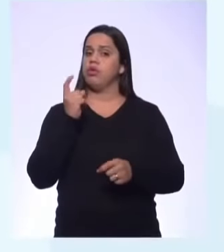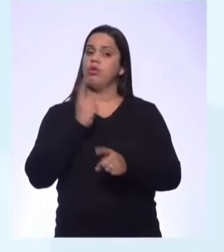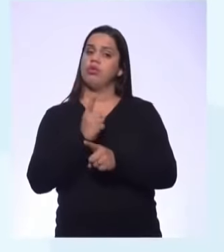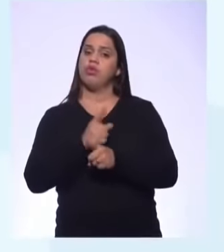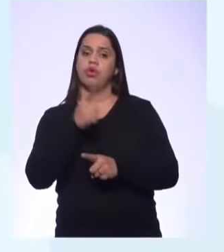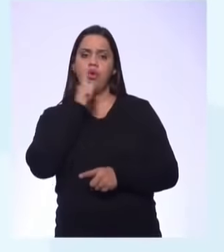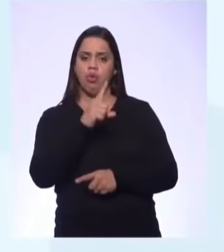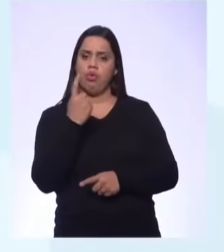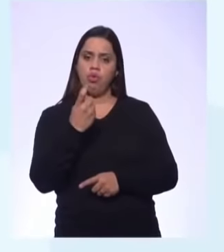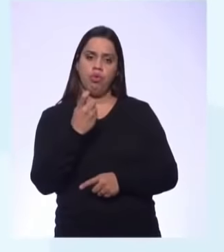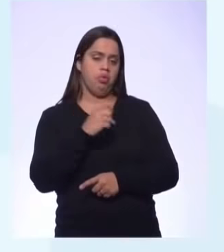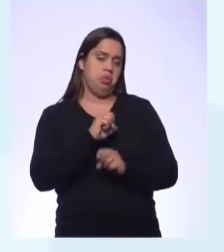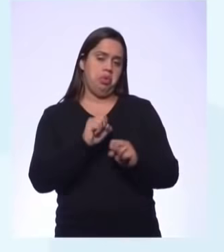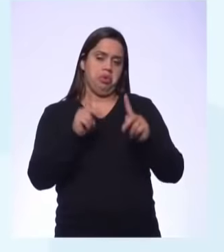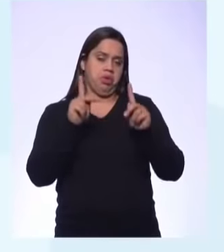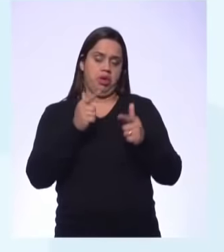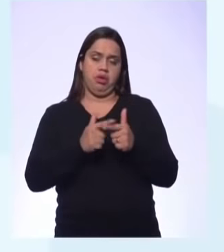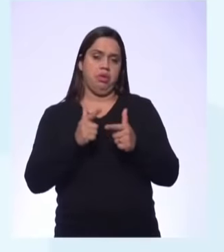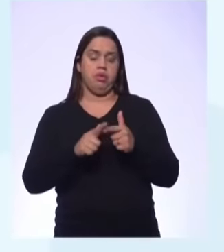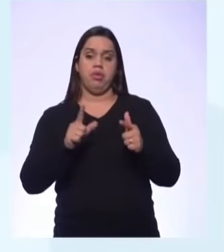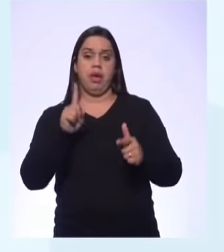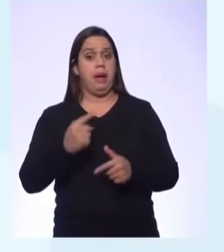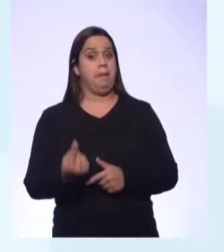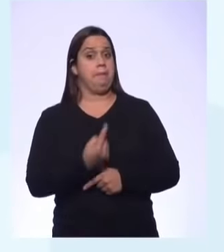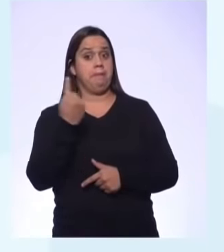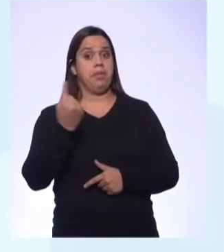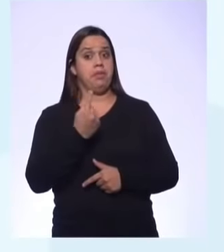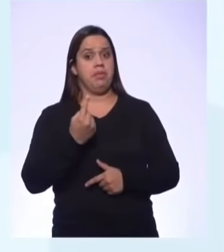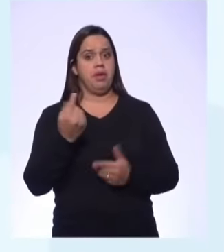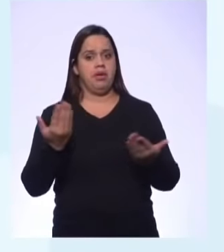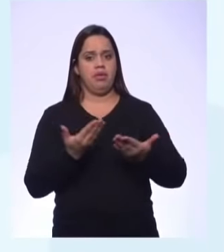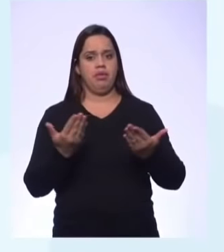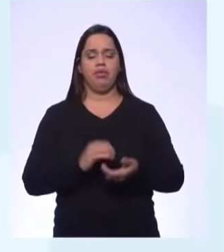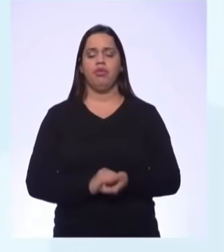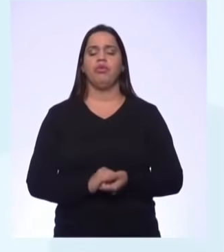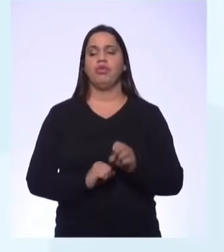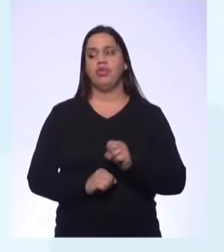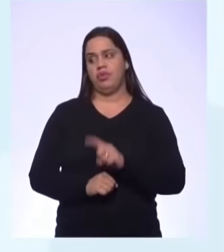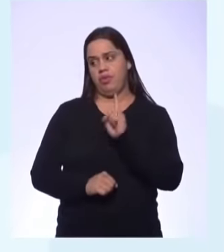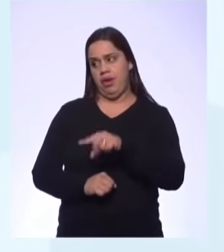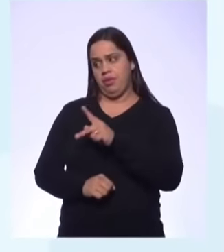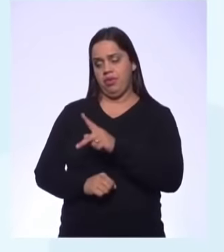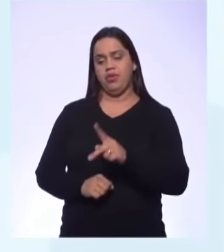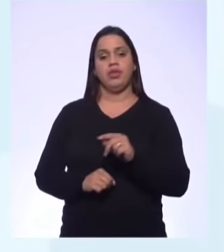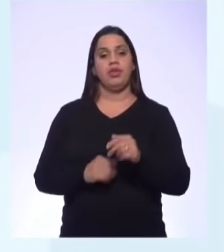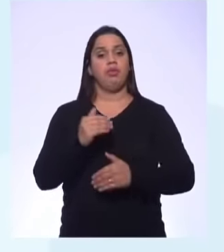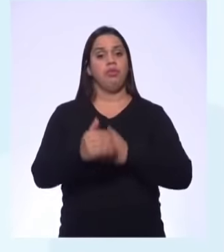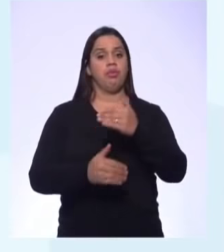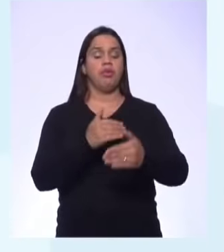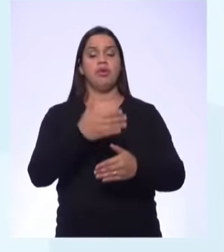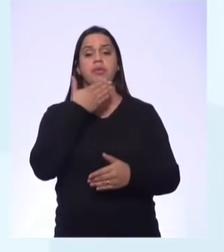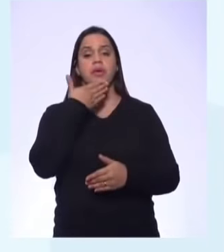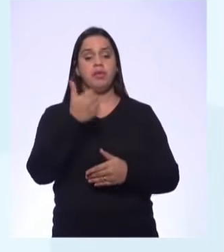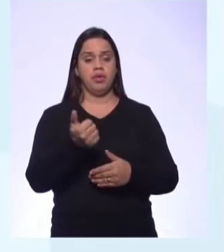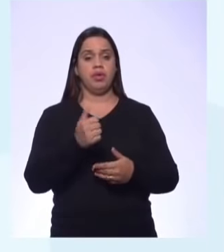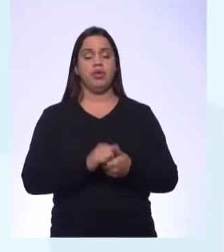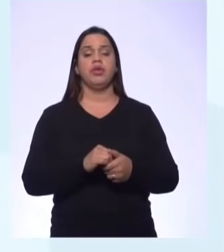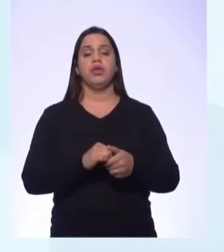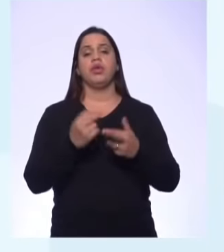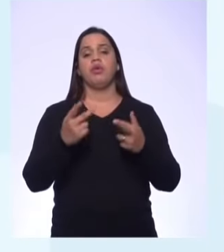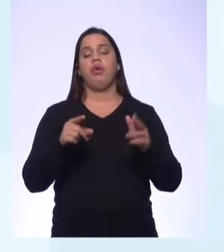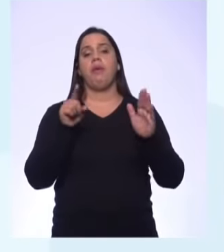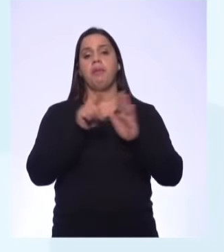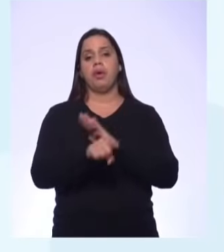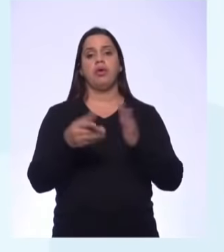um, no problem, não tem problema, tá? É a nossa primeira vez, né, Ed? Sim. Então, a gente vai melhorando aí, igual a pergunta what is it about, né?